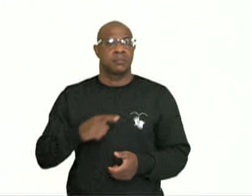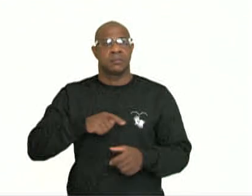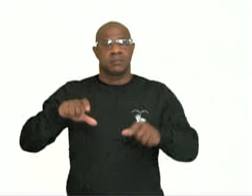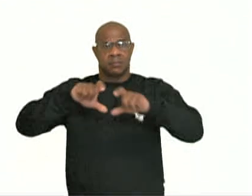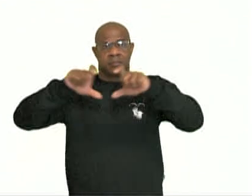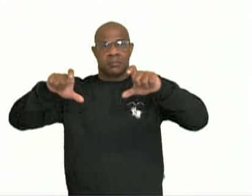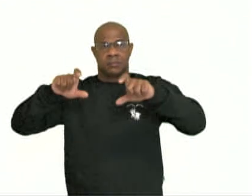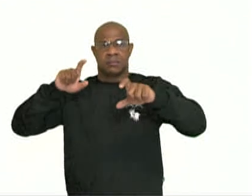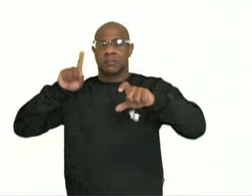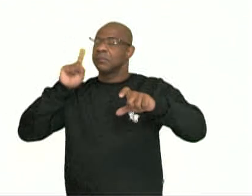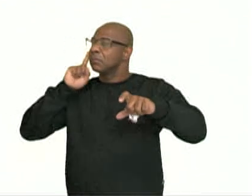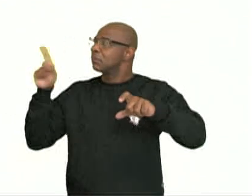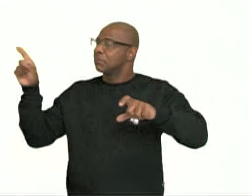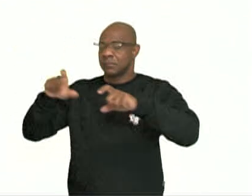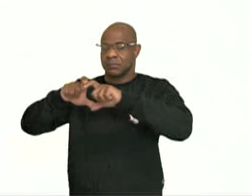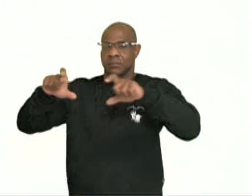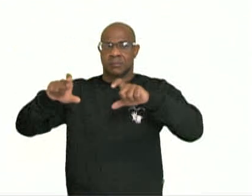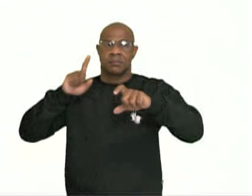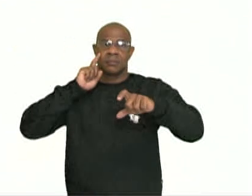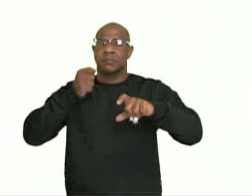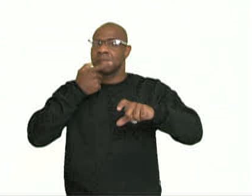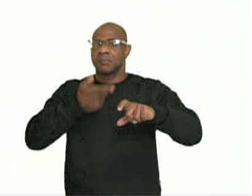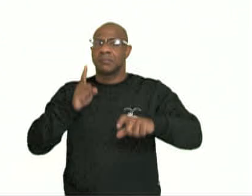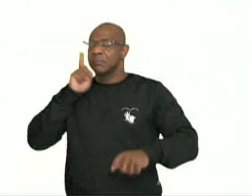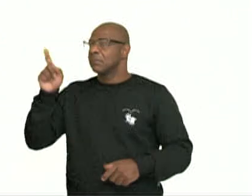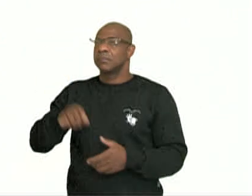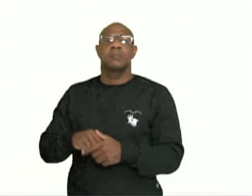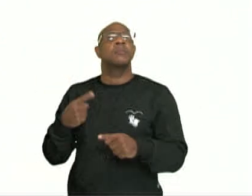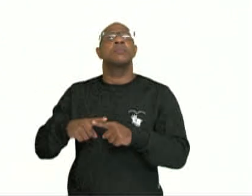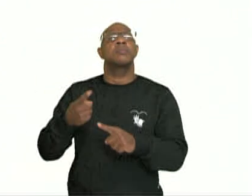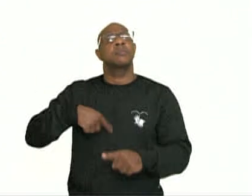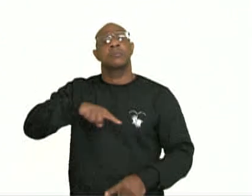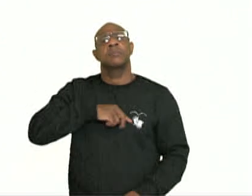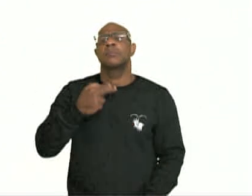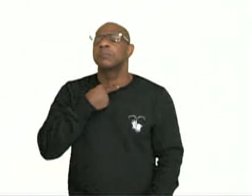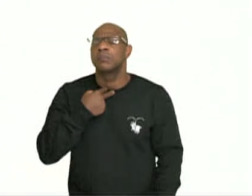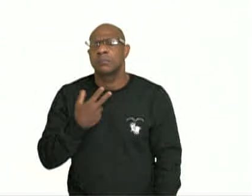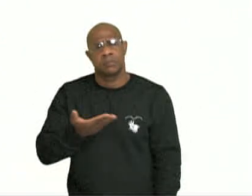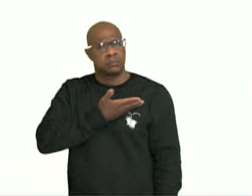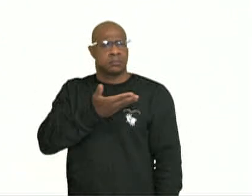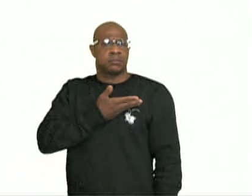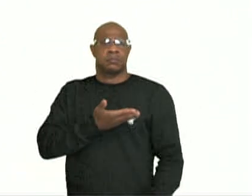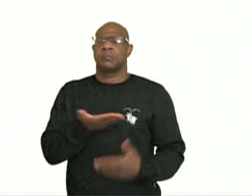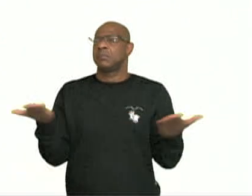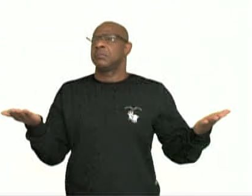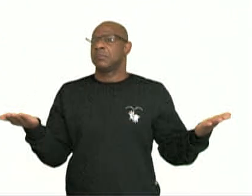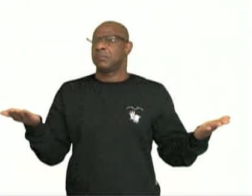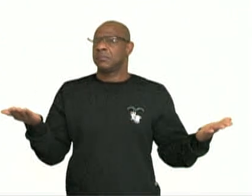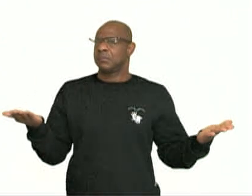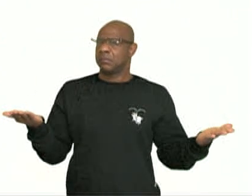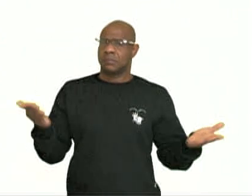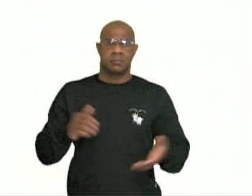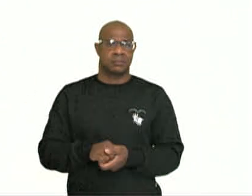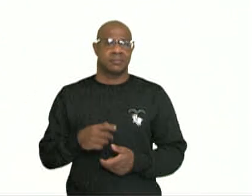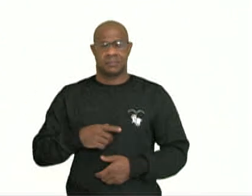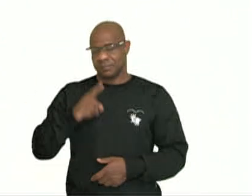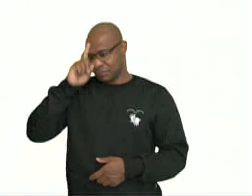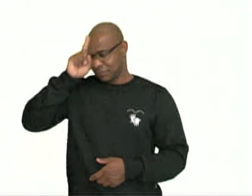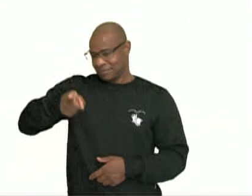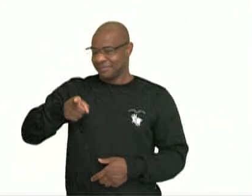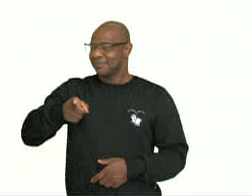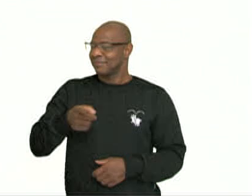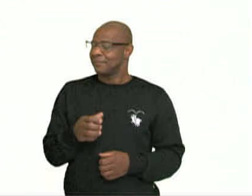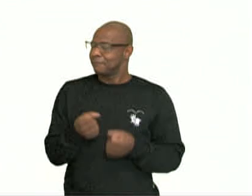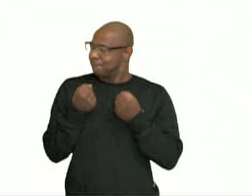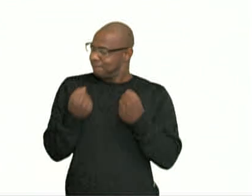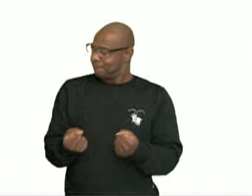do capitalista dizendo, por que não podemos ser todos bons amigos? Mas ele está ali executando ordens de forma